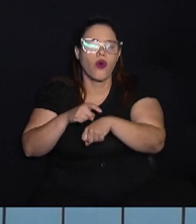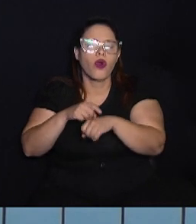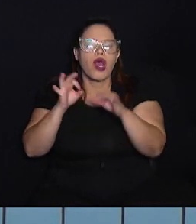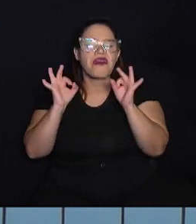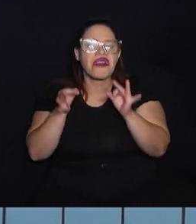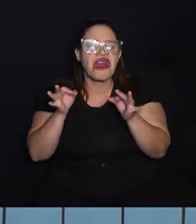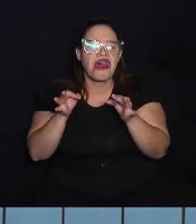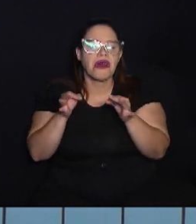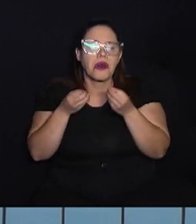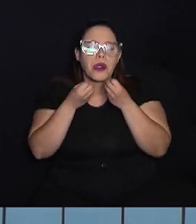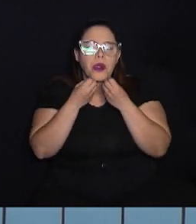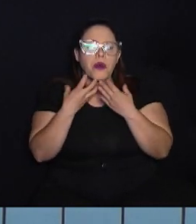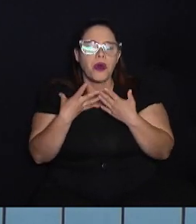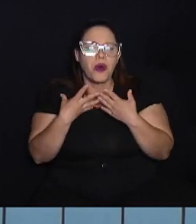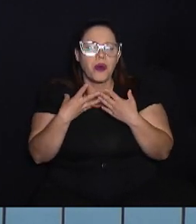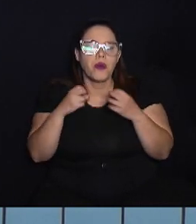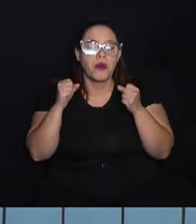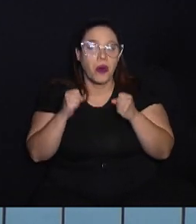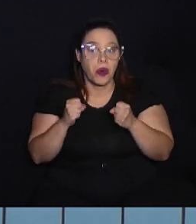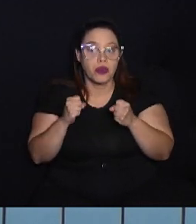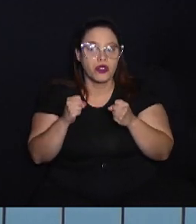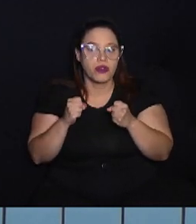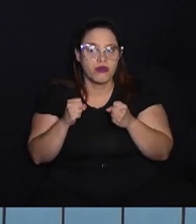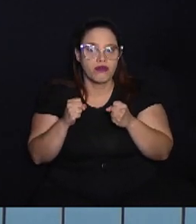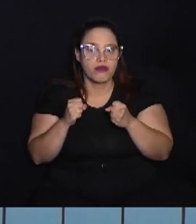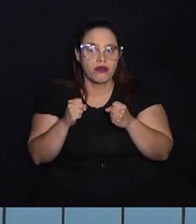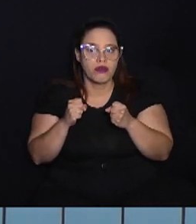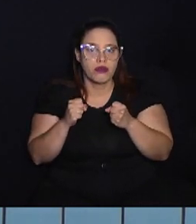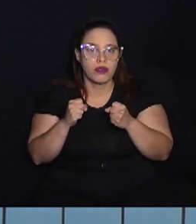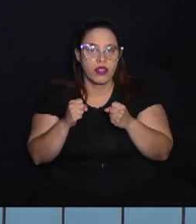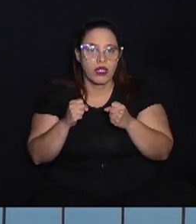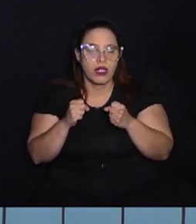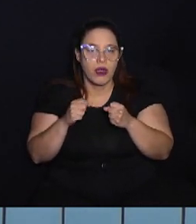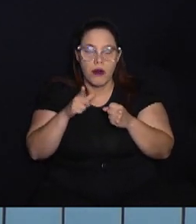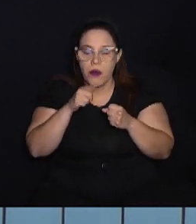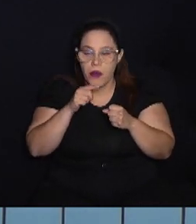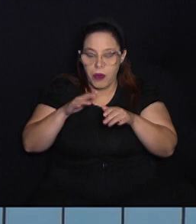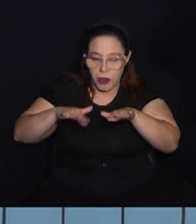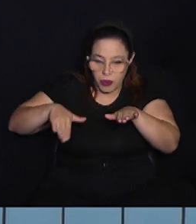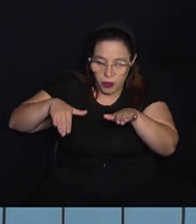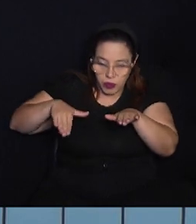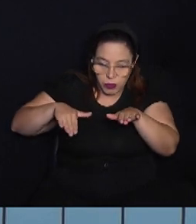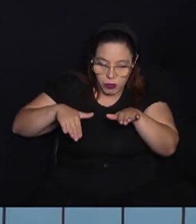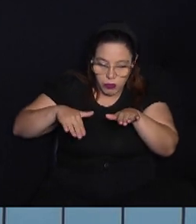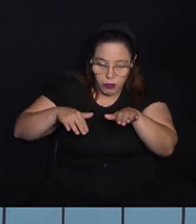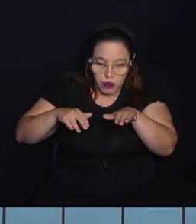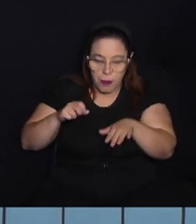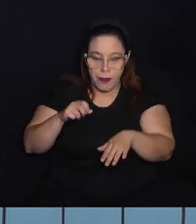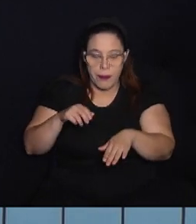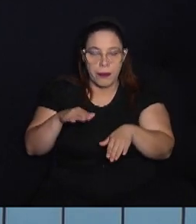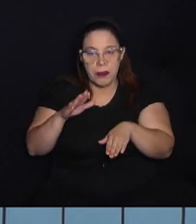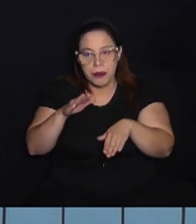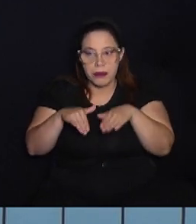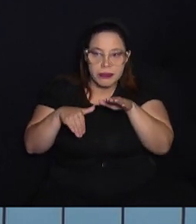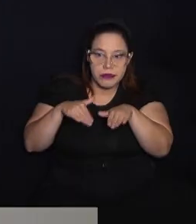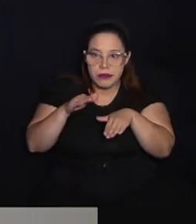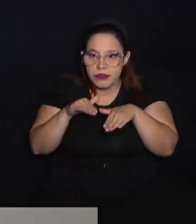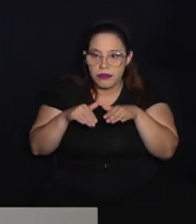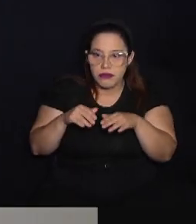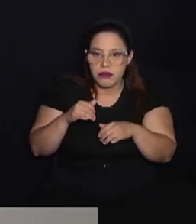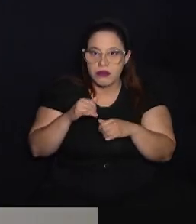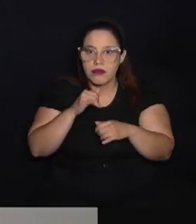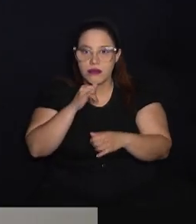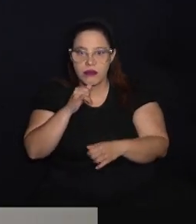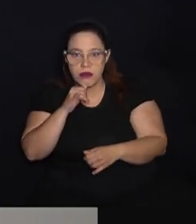ideal que ele pode aí, né? No caso, ele pode ir à praia, tomar um banho de piscina, por exemplo?